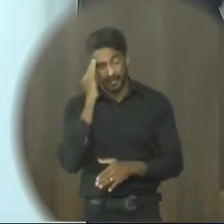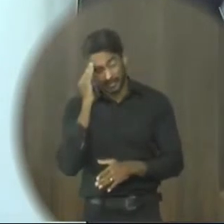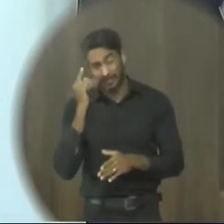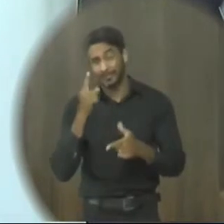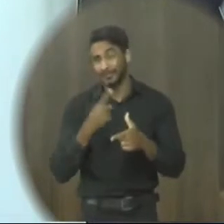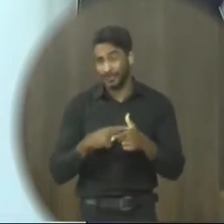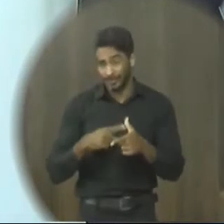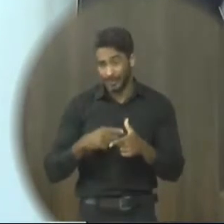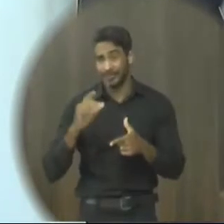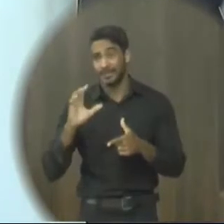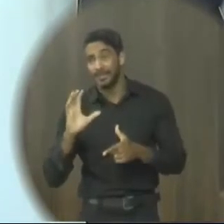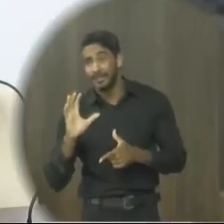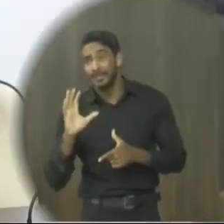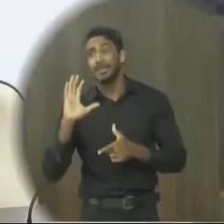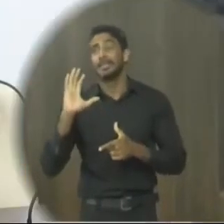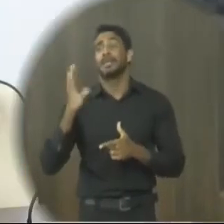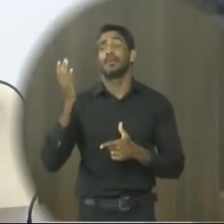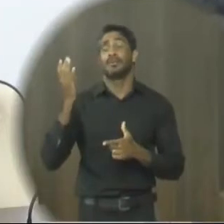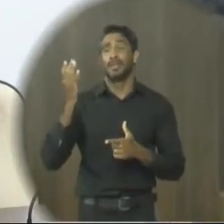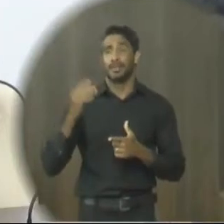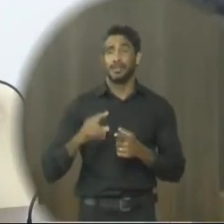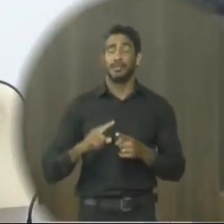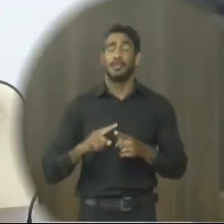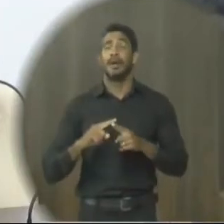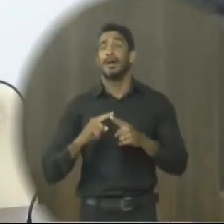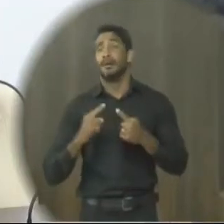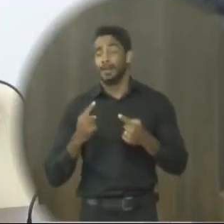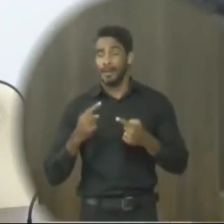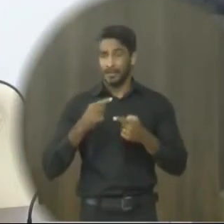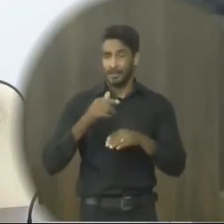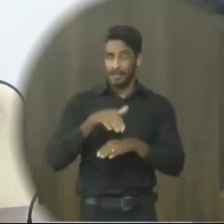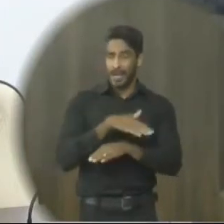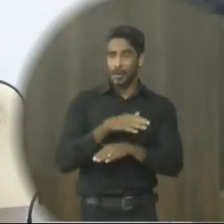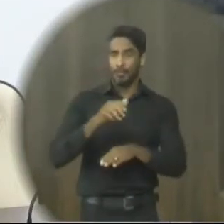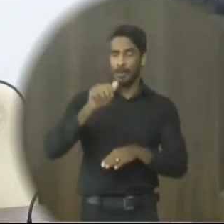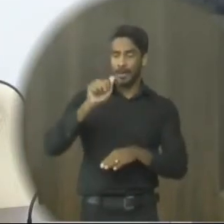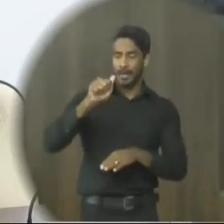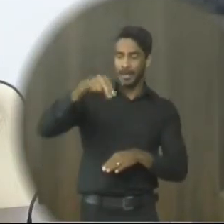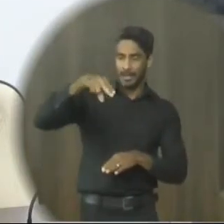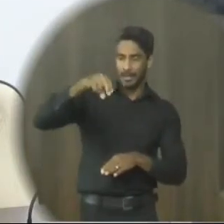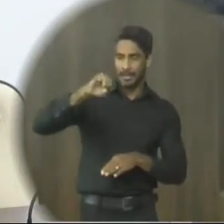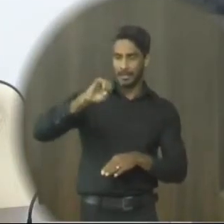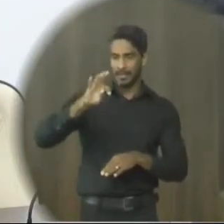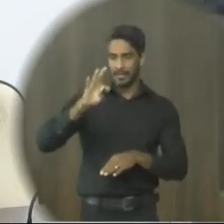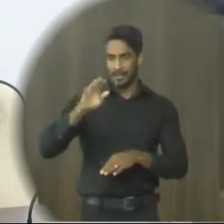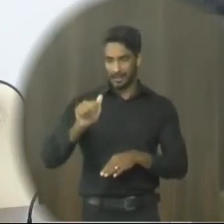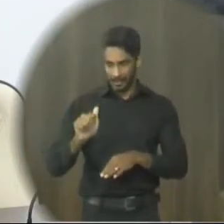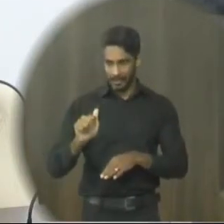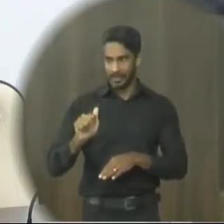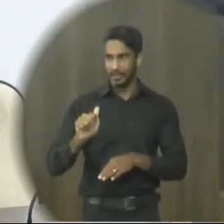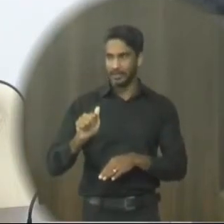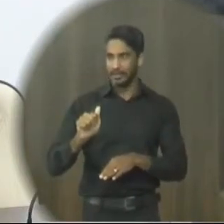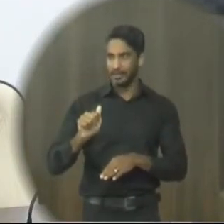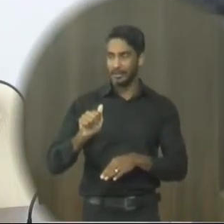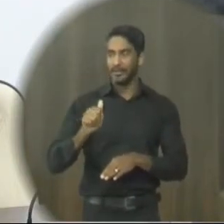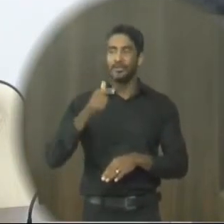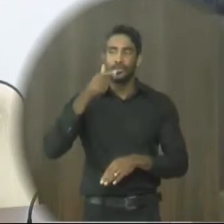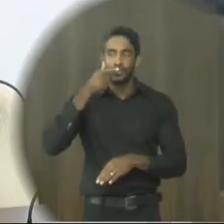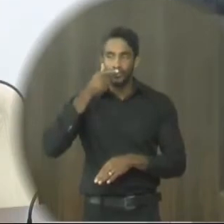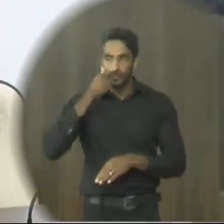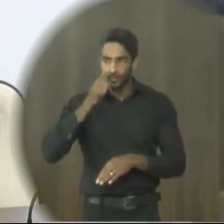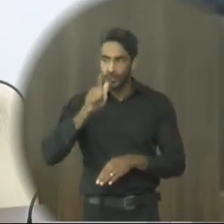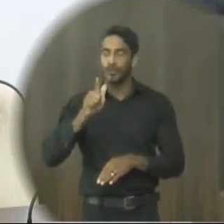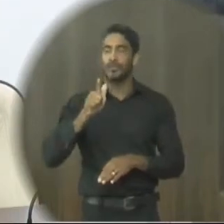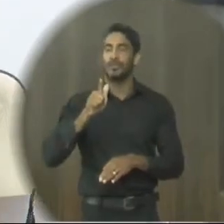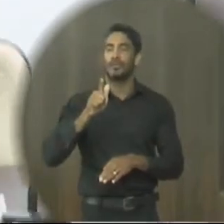quando ocorre isso aí. Só que a rua Anitta Santos Cordeiro, que a gente conseguiu lá, que eu